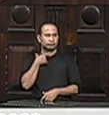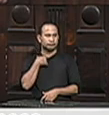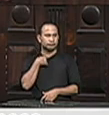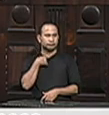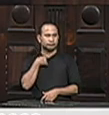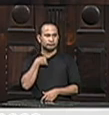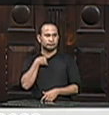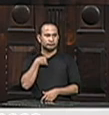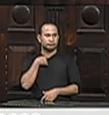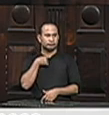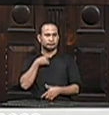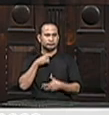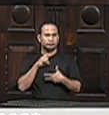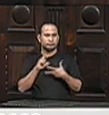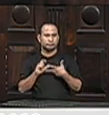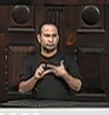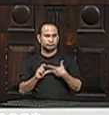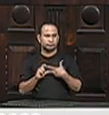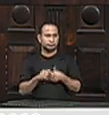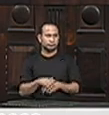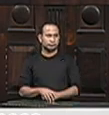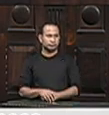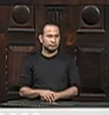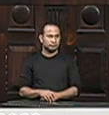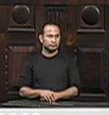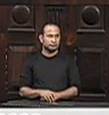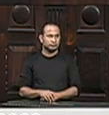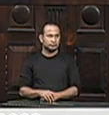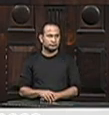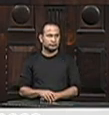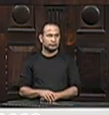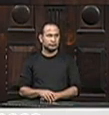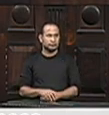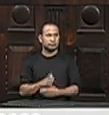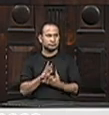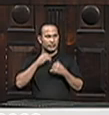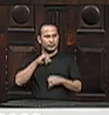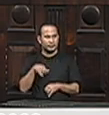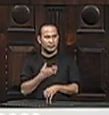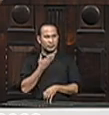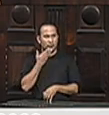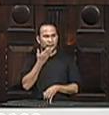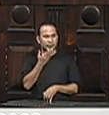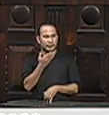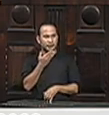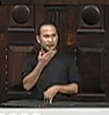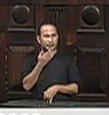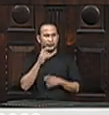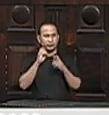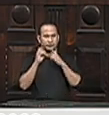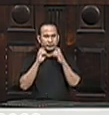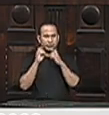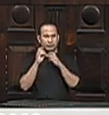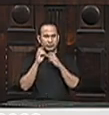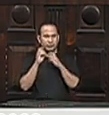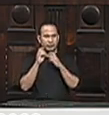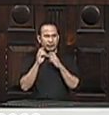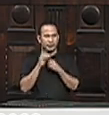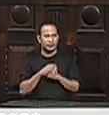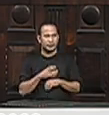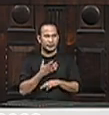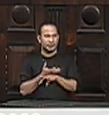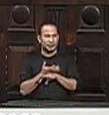do Conselho, tudo bem, mas o que acontece é o seguinte: no próprio instante em que aquela indicação que deva